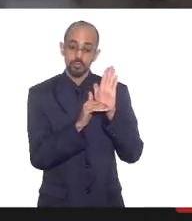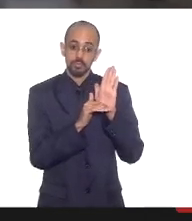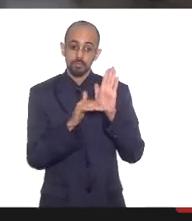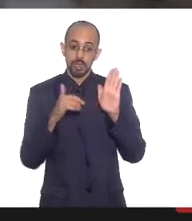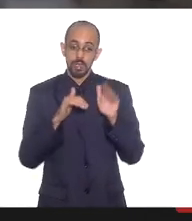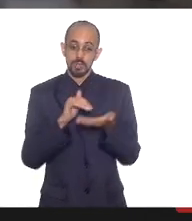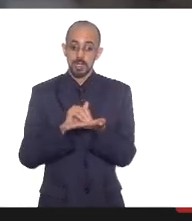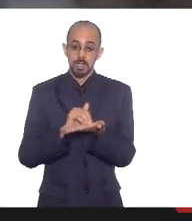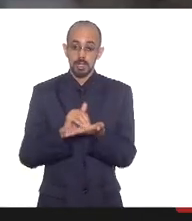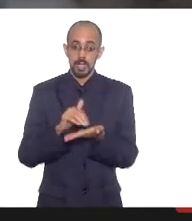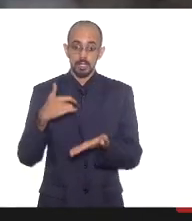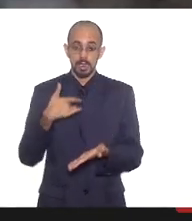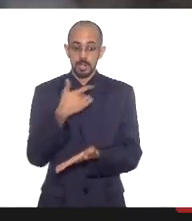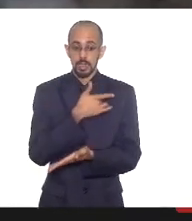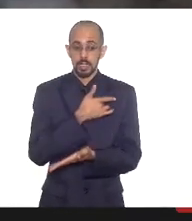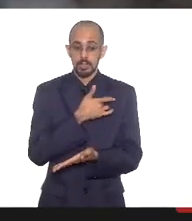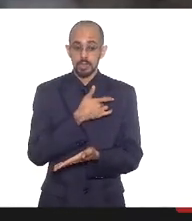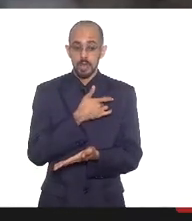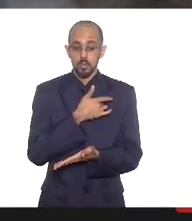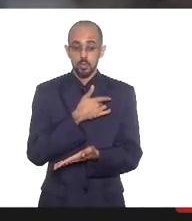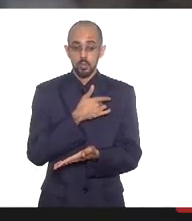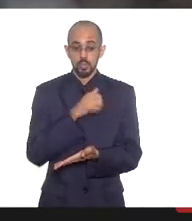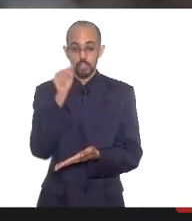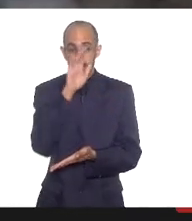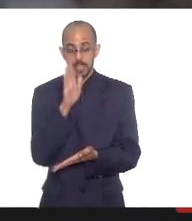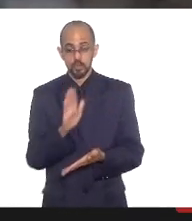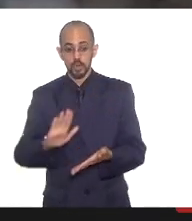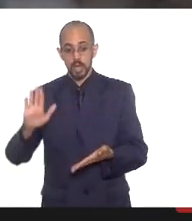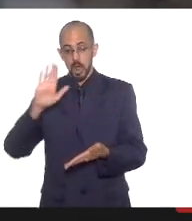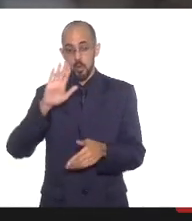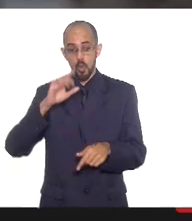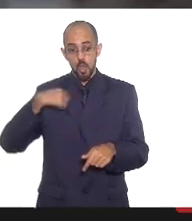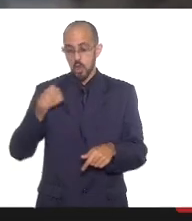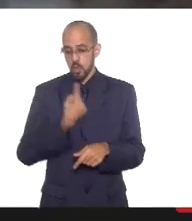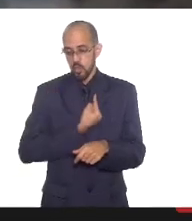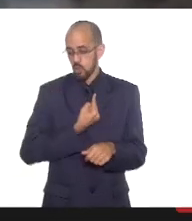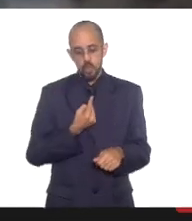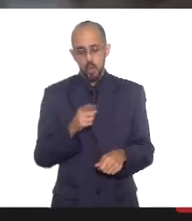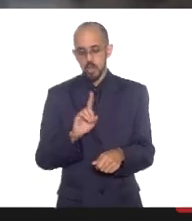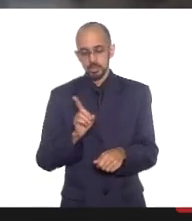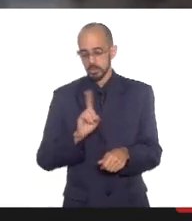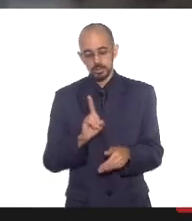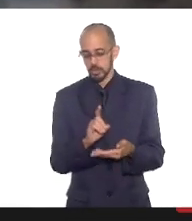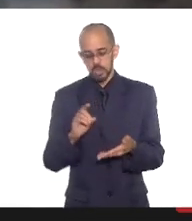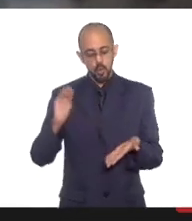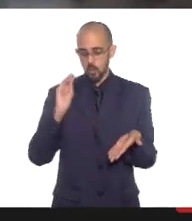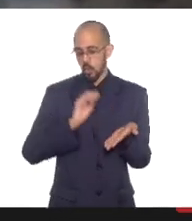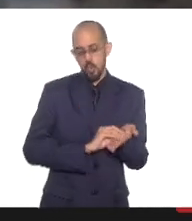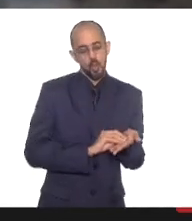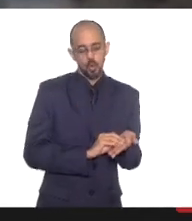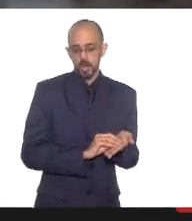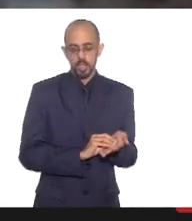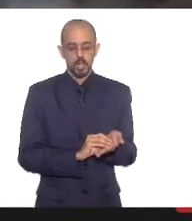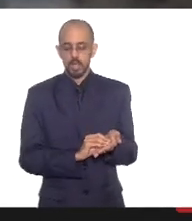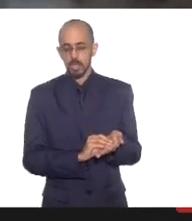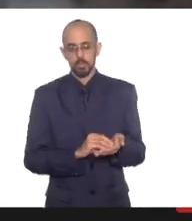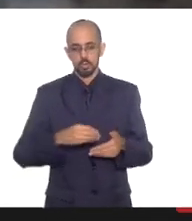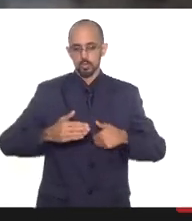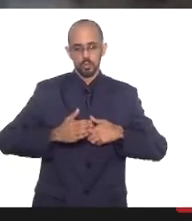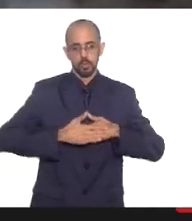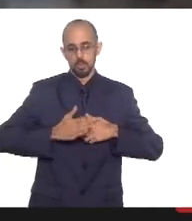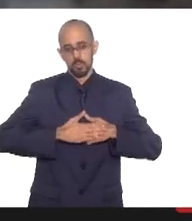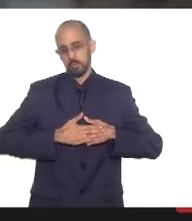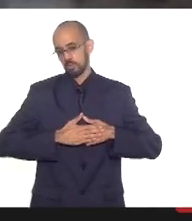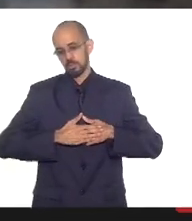só vou saber não incluiu por conta própria nenhum grupo que elas H se projetar entendendo que os grupos